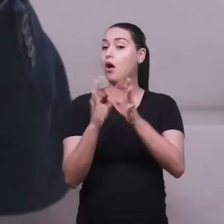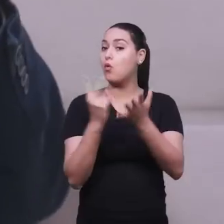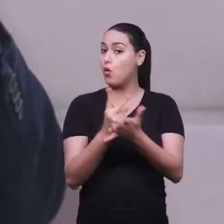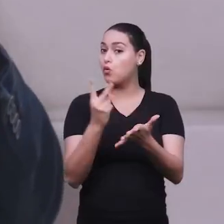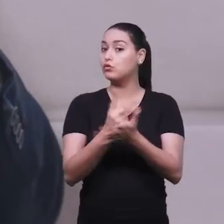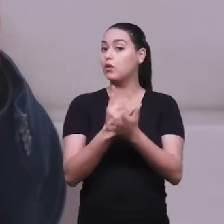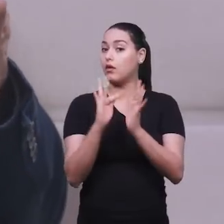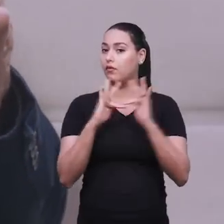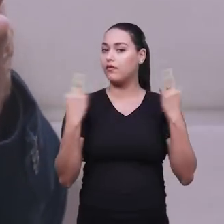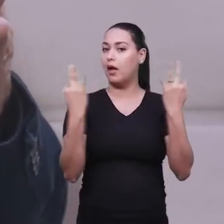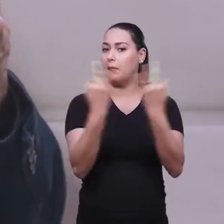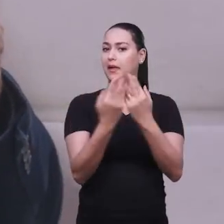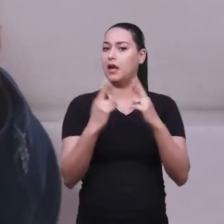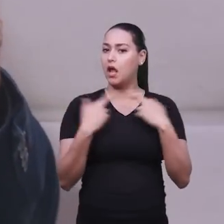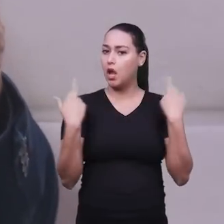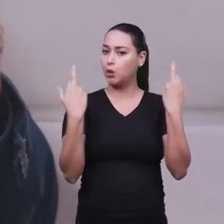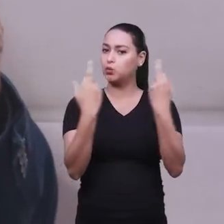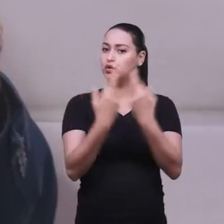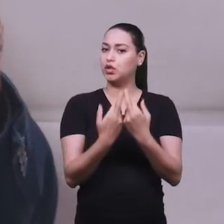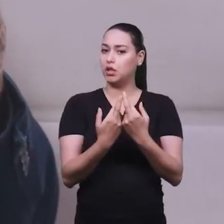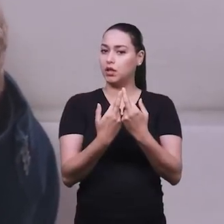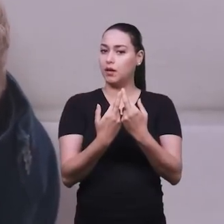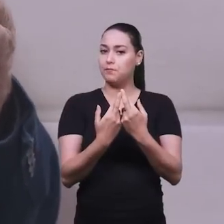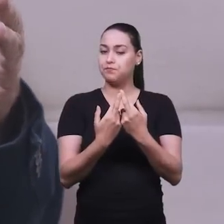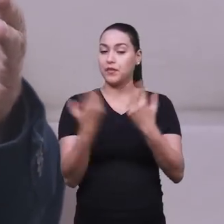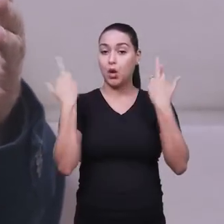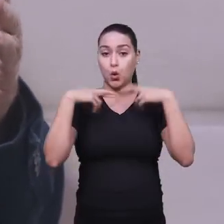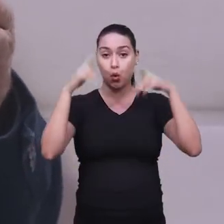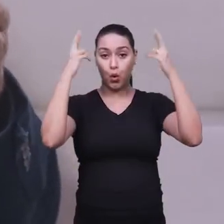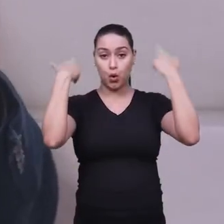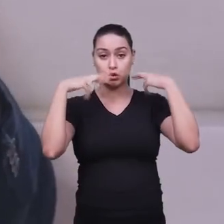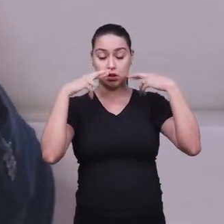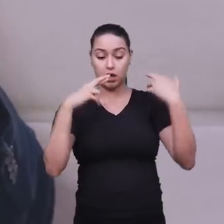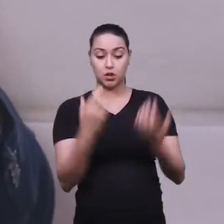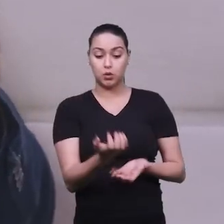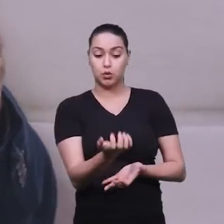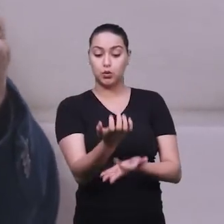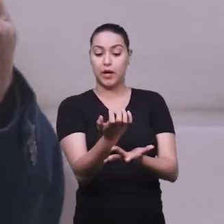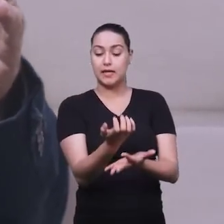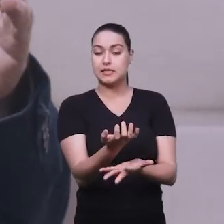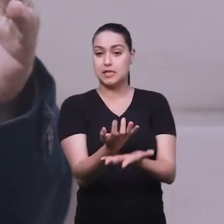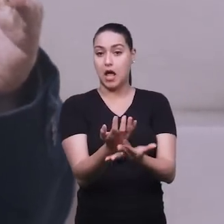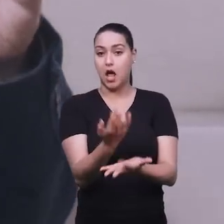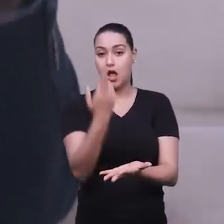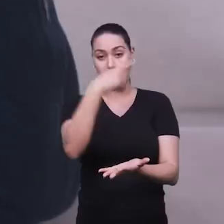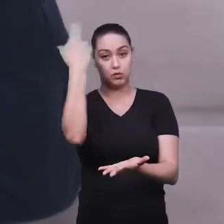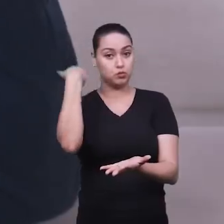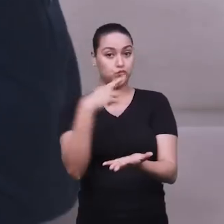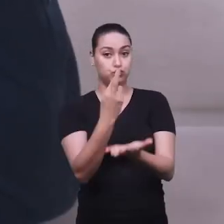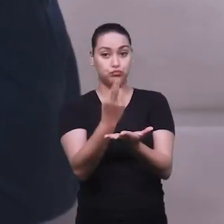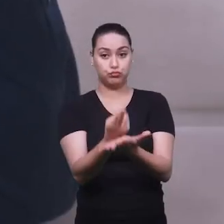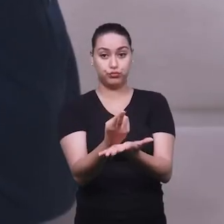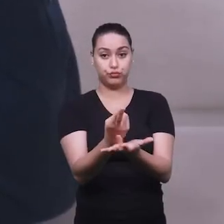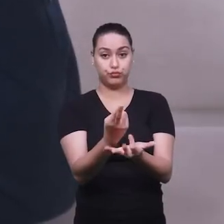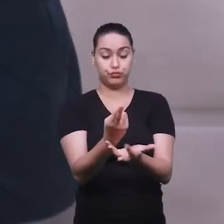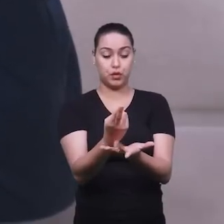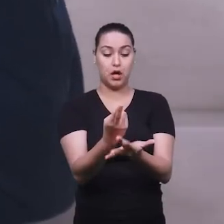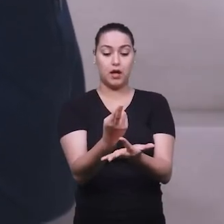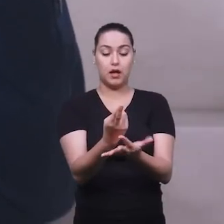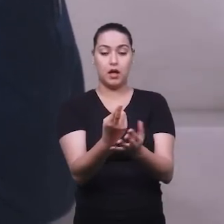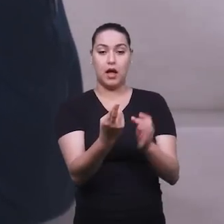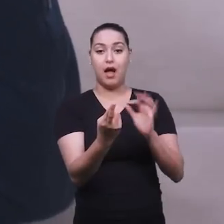na comunhão, a família reunida, em volta do cordeiro assado, lá fora